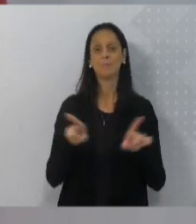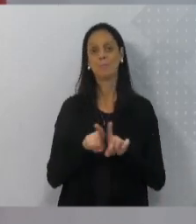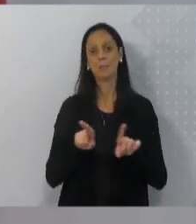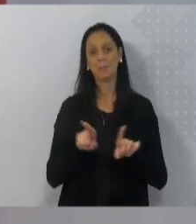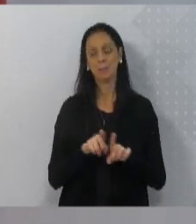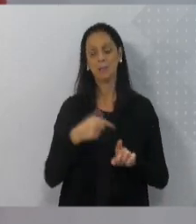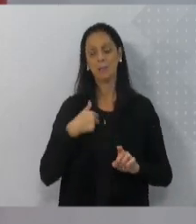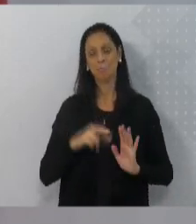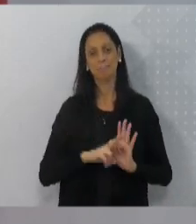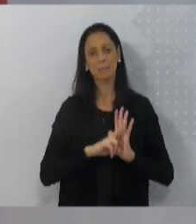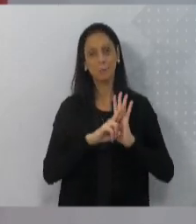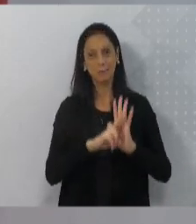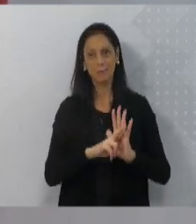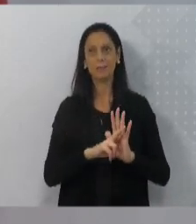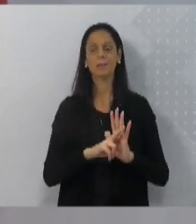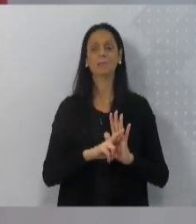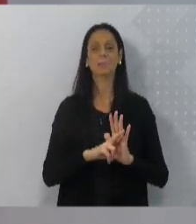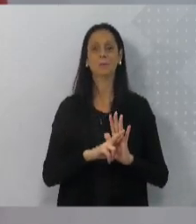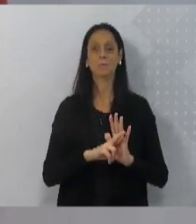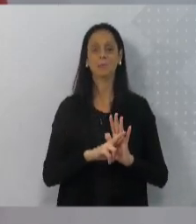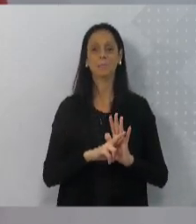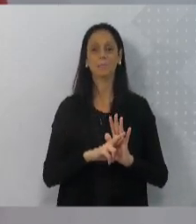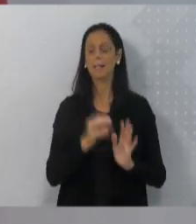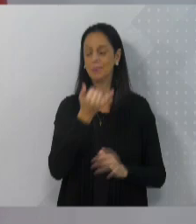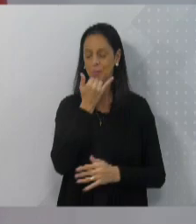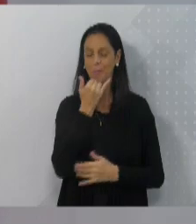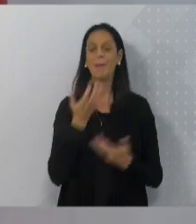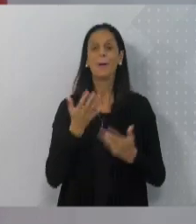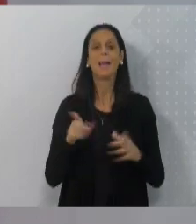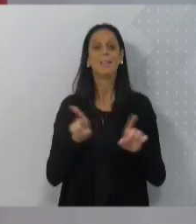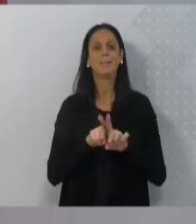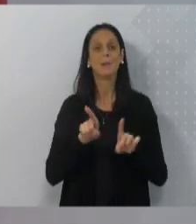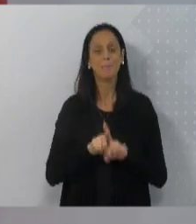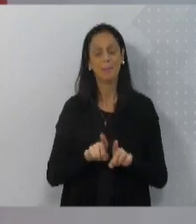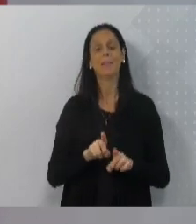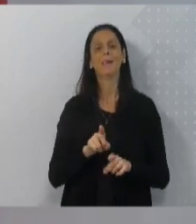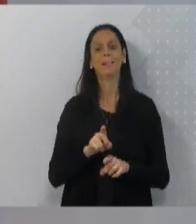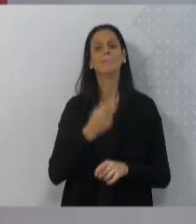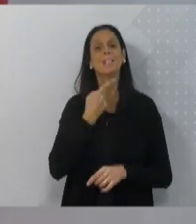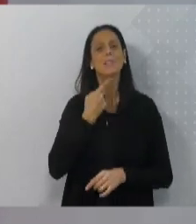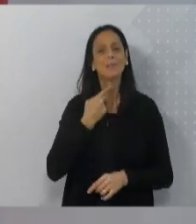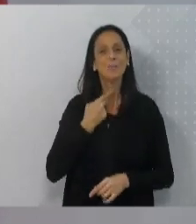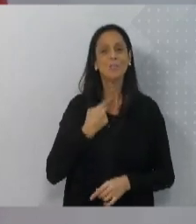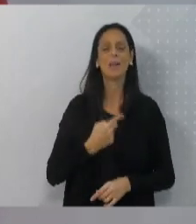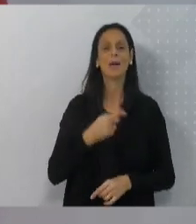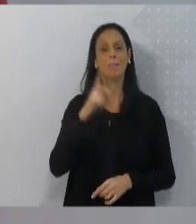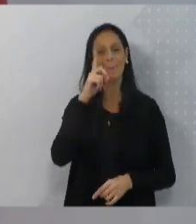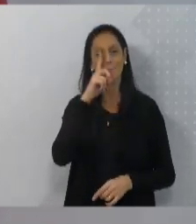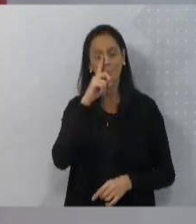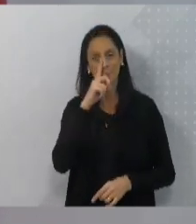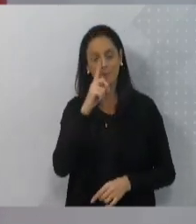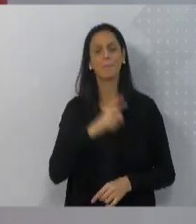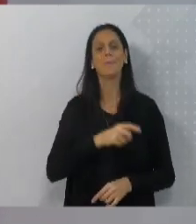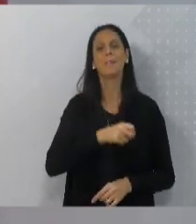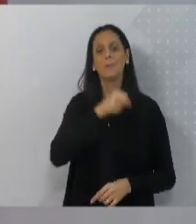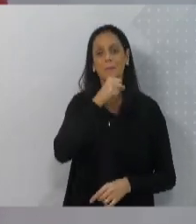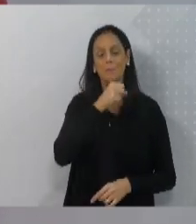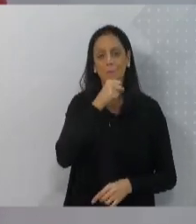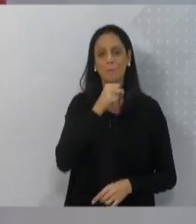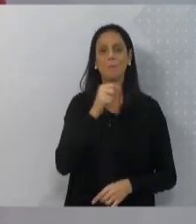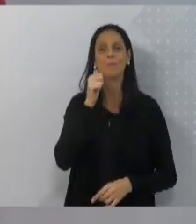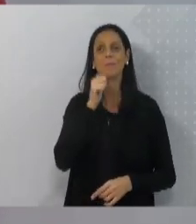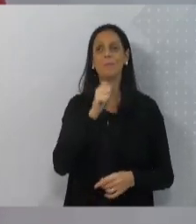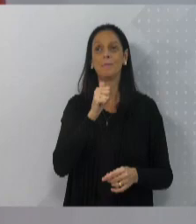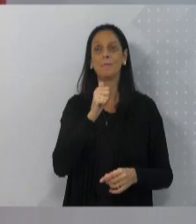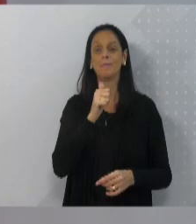minha esposa, da minha mãe, desejar, né, um feliz e abençoado Dia das Mães, que é domingo. Então, em